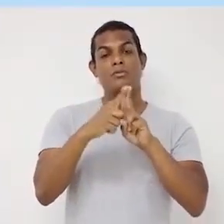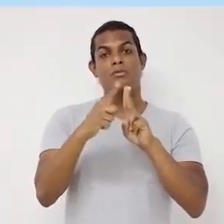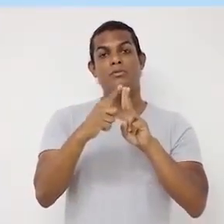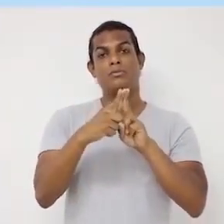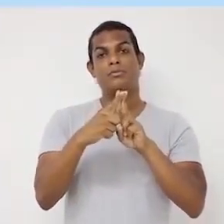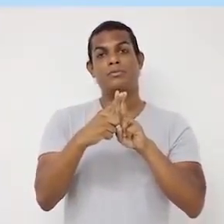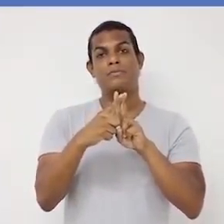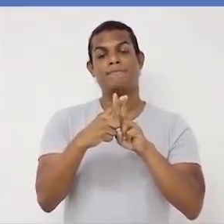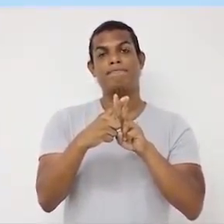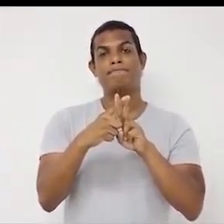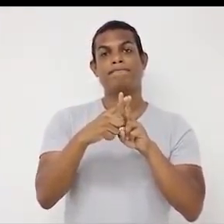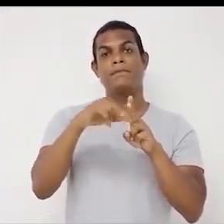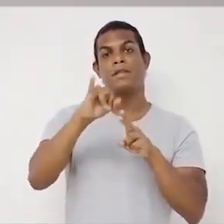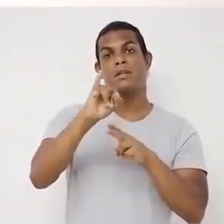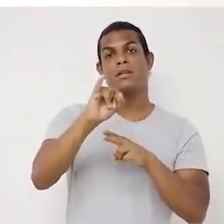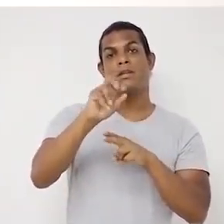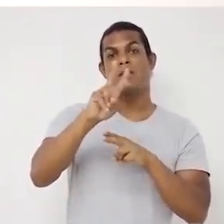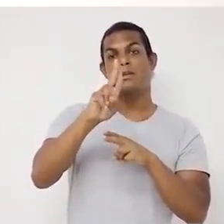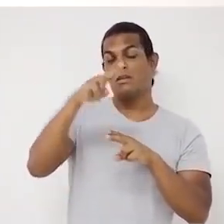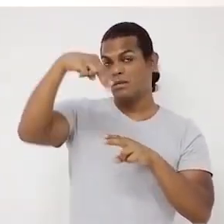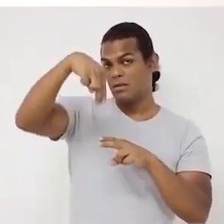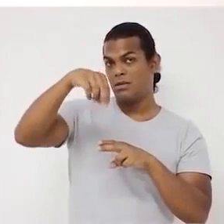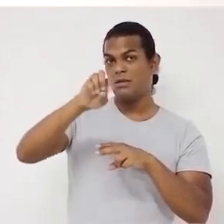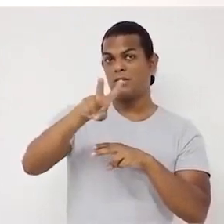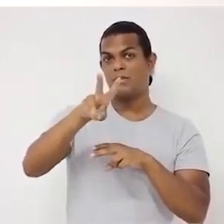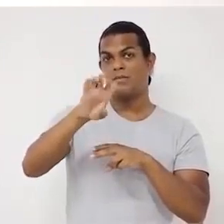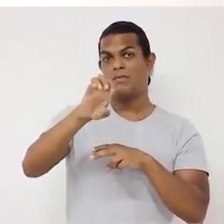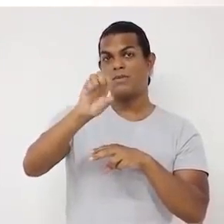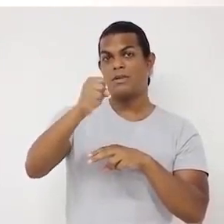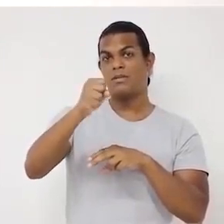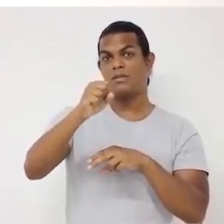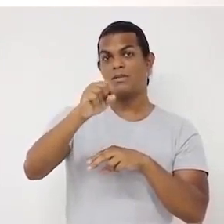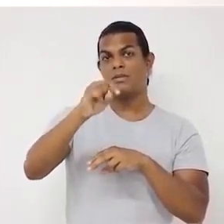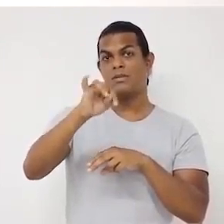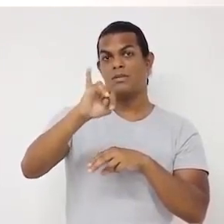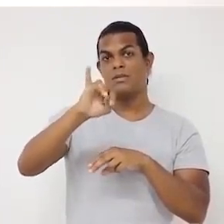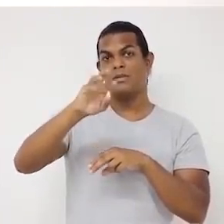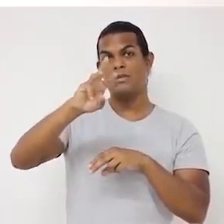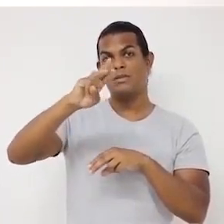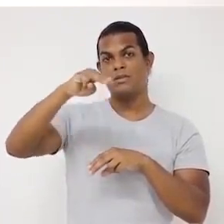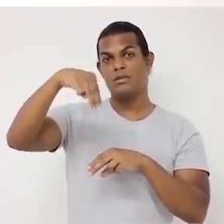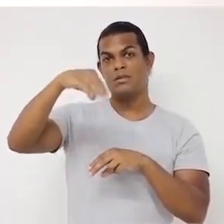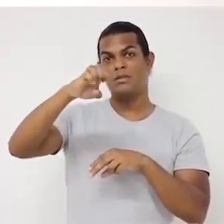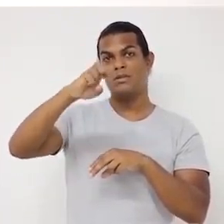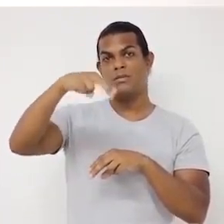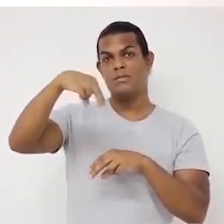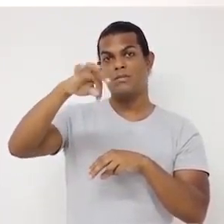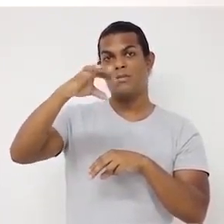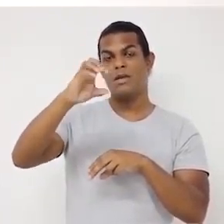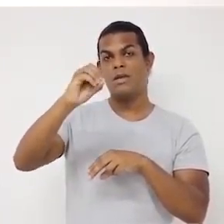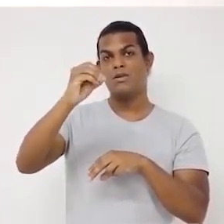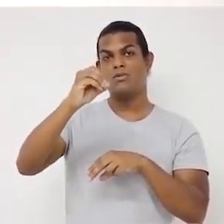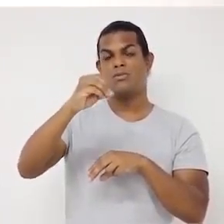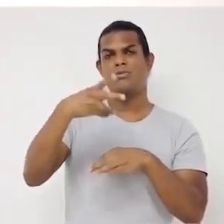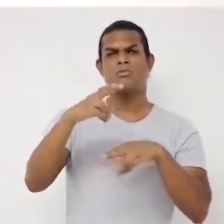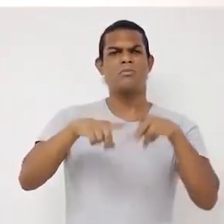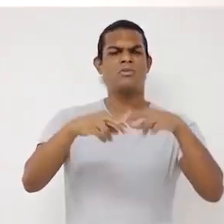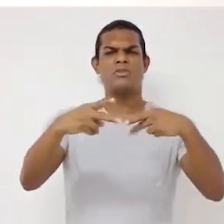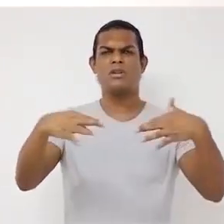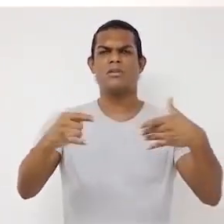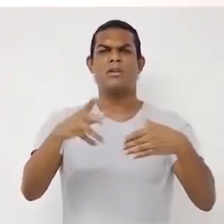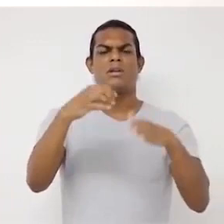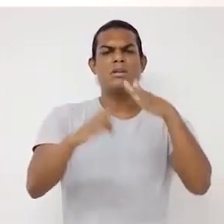investimentos, que são coisas que a empresa compra e que vai manter dentro do seu ativo para a obtenção